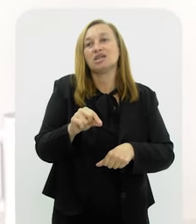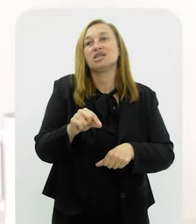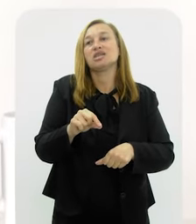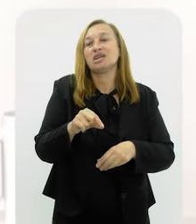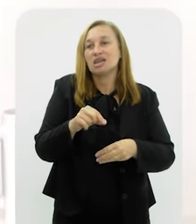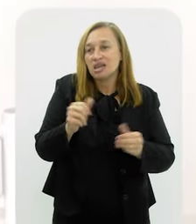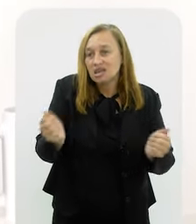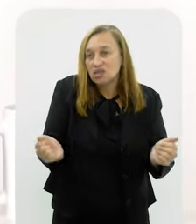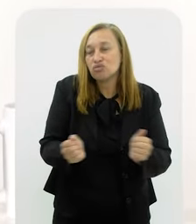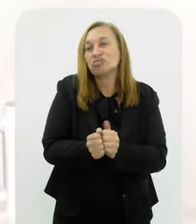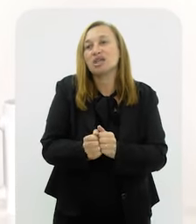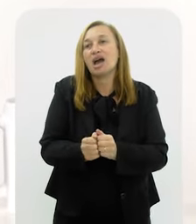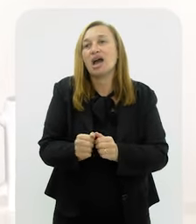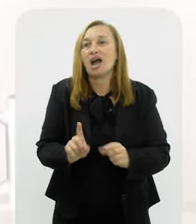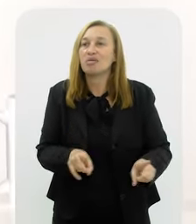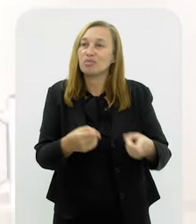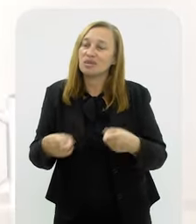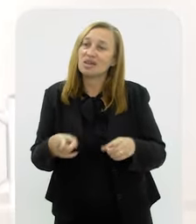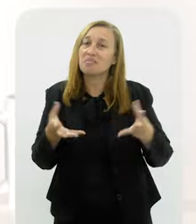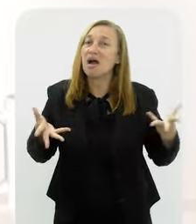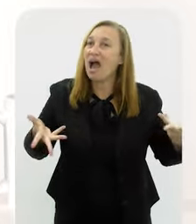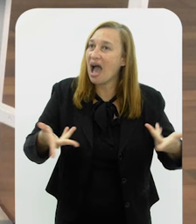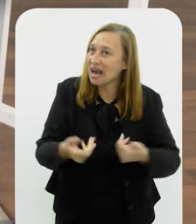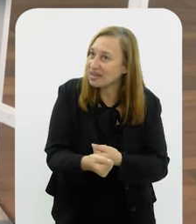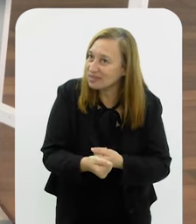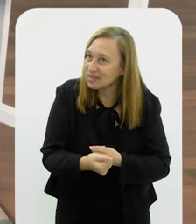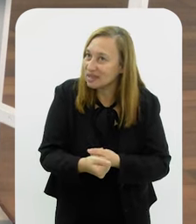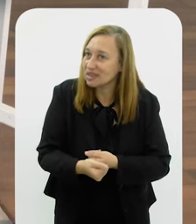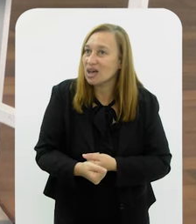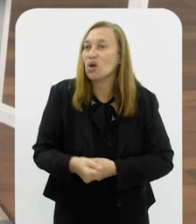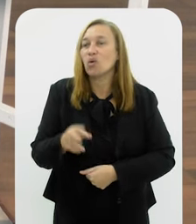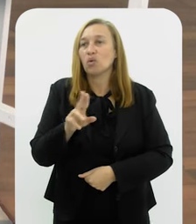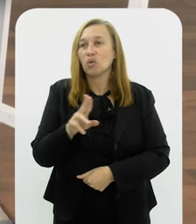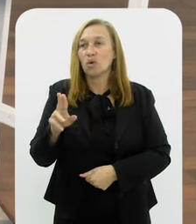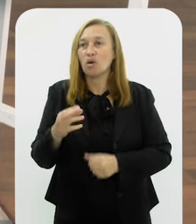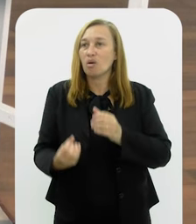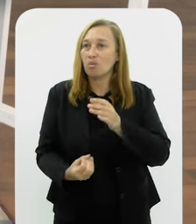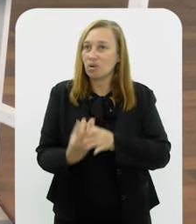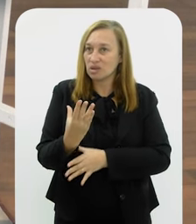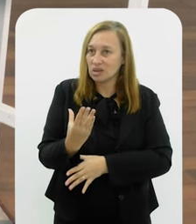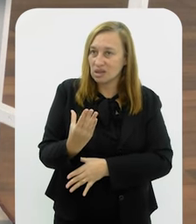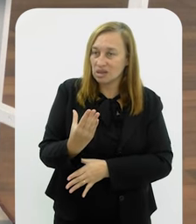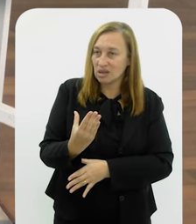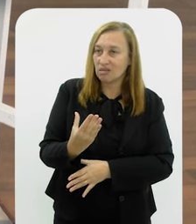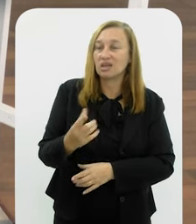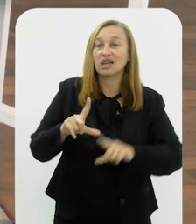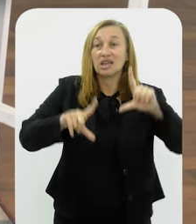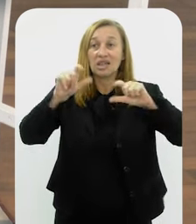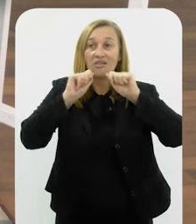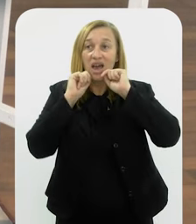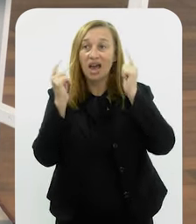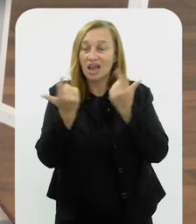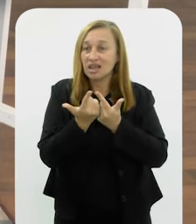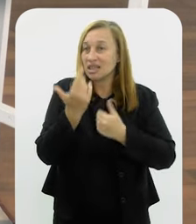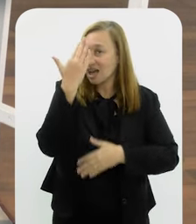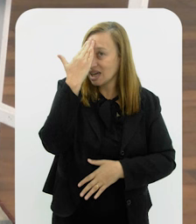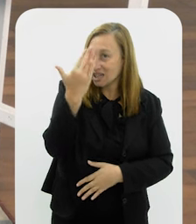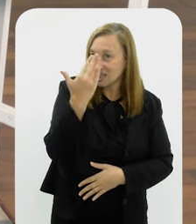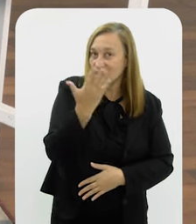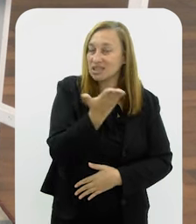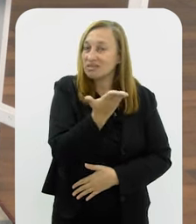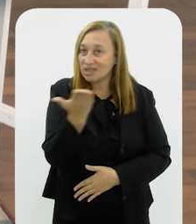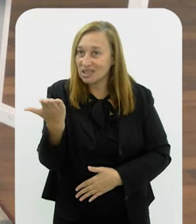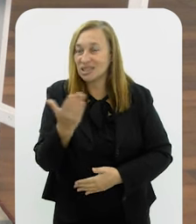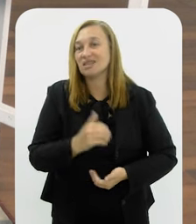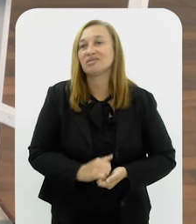ser ter esse envolvimento com música. Maravilha. Então, em nome aqui da produção, do programa, da TV Alerj,